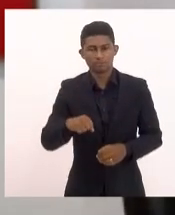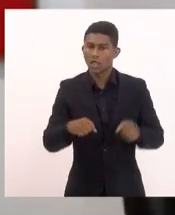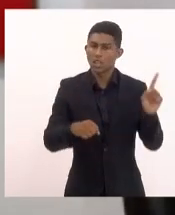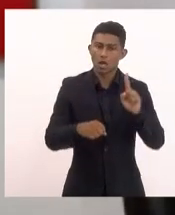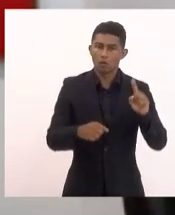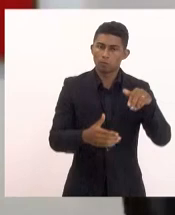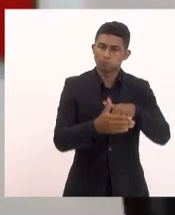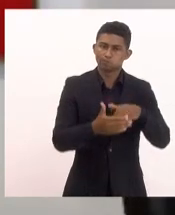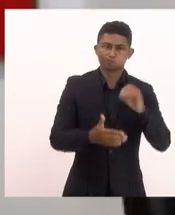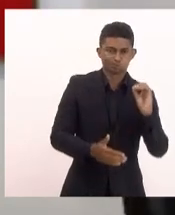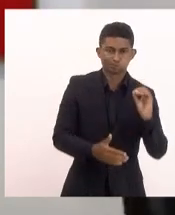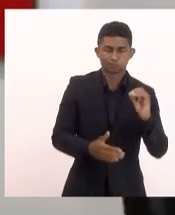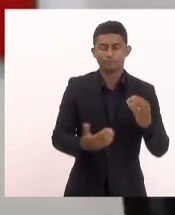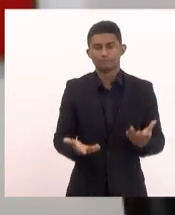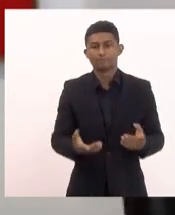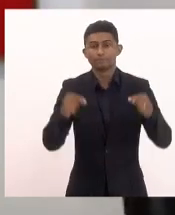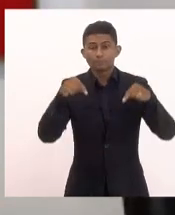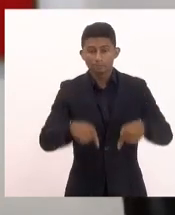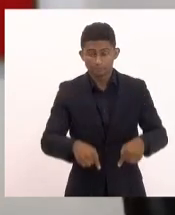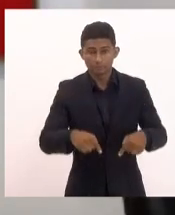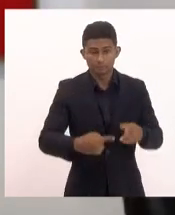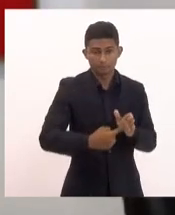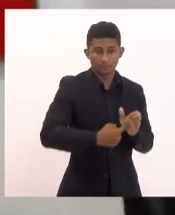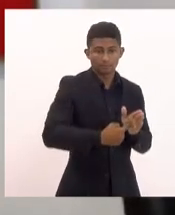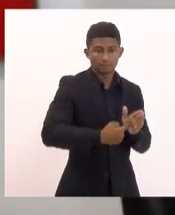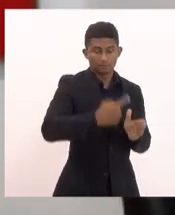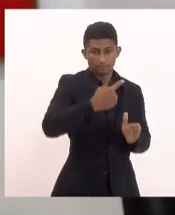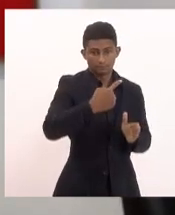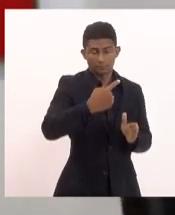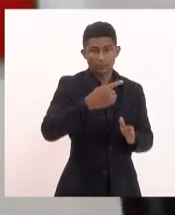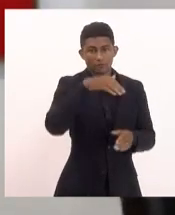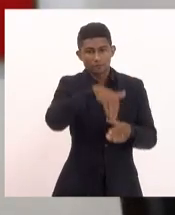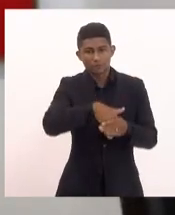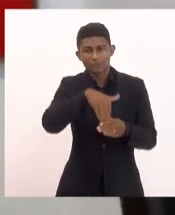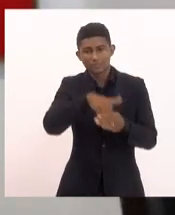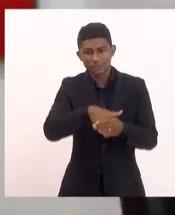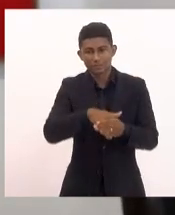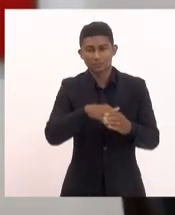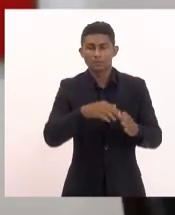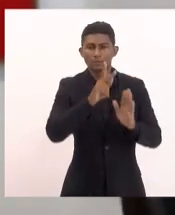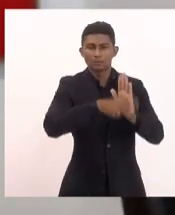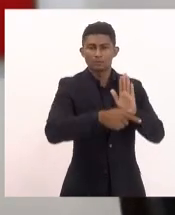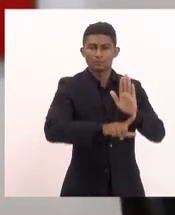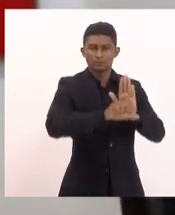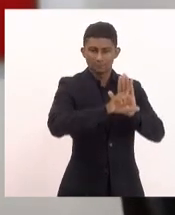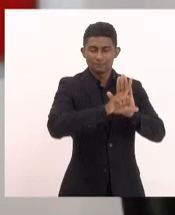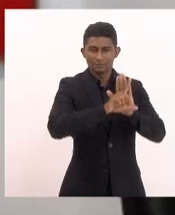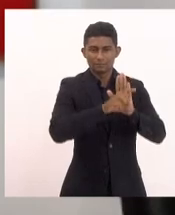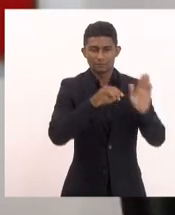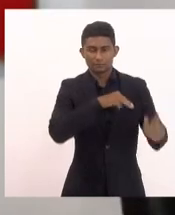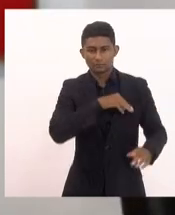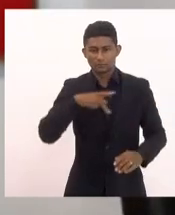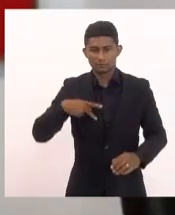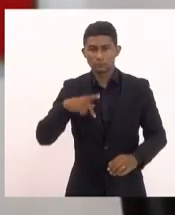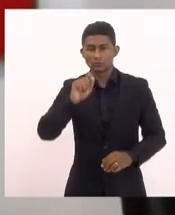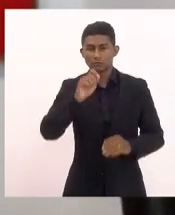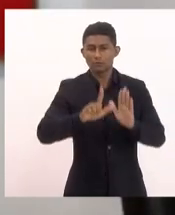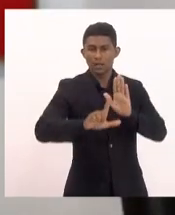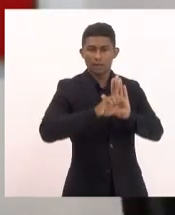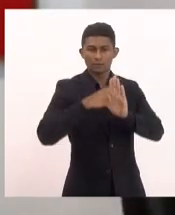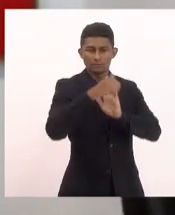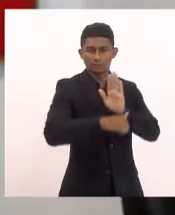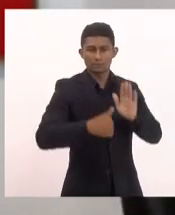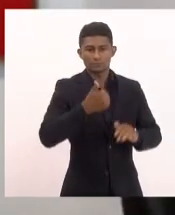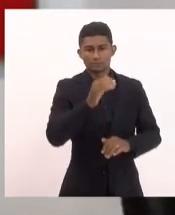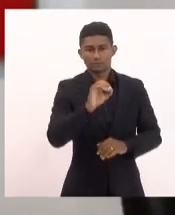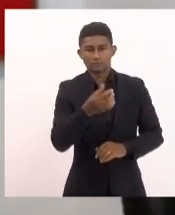Anuncio em votação e discussão única projeto de lei 58/2022, de autoria do Ministério Público, mensagem 1 do 22, que altera a lei complementar 106 de